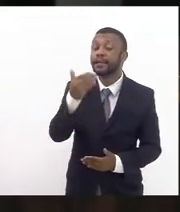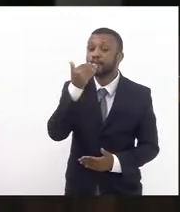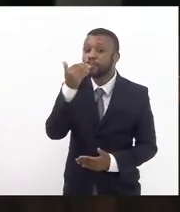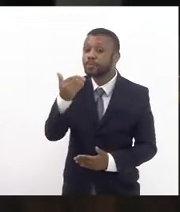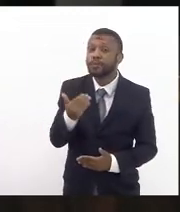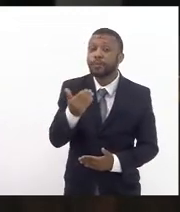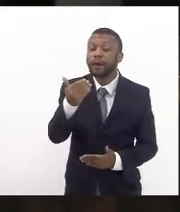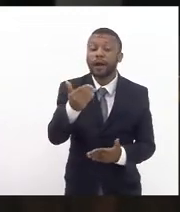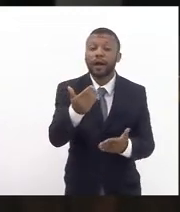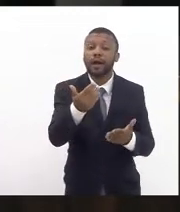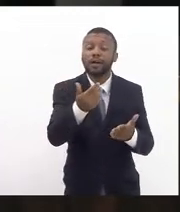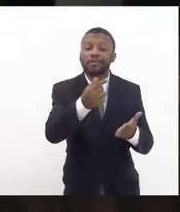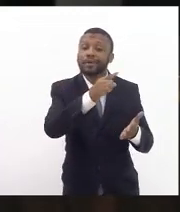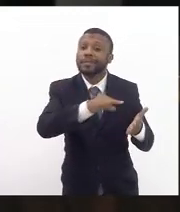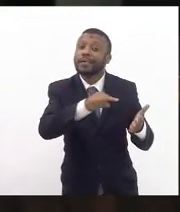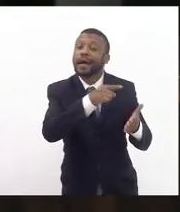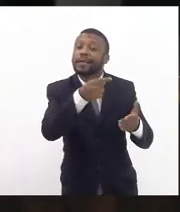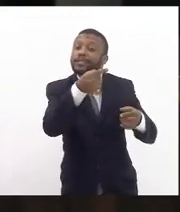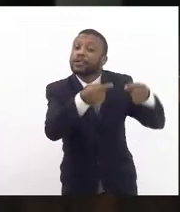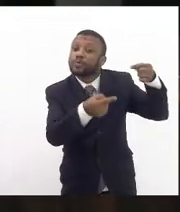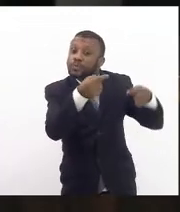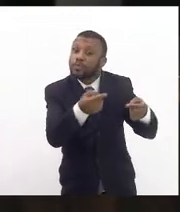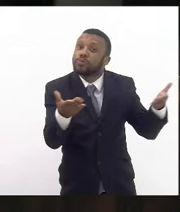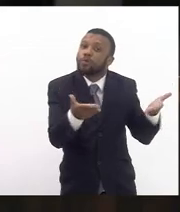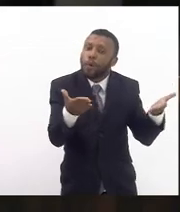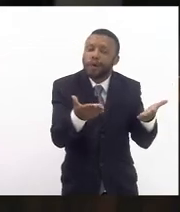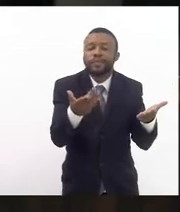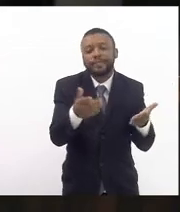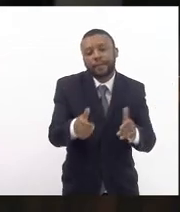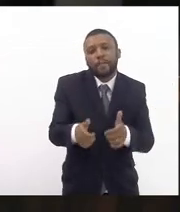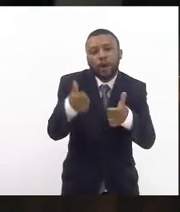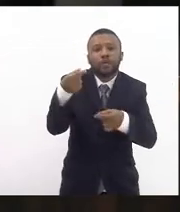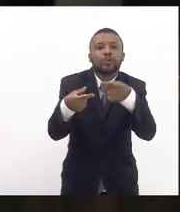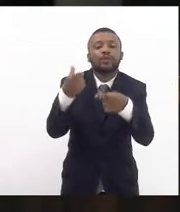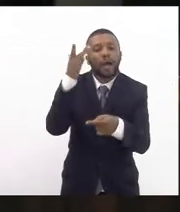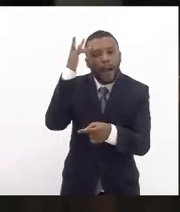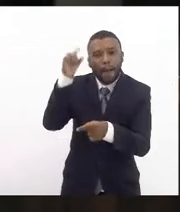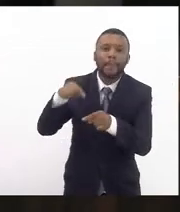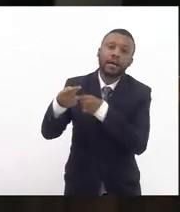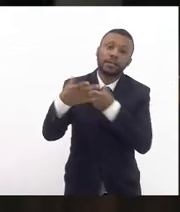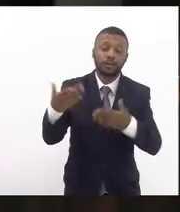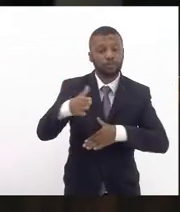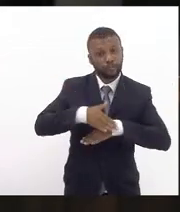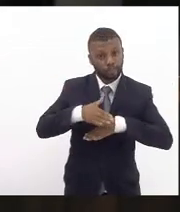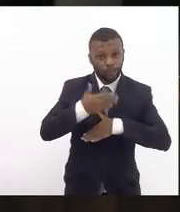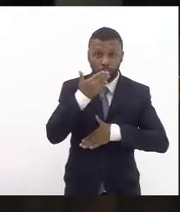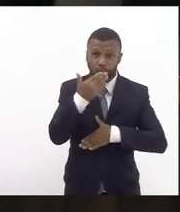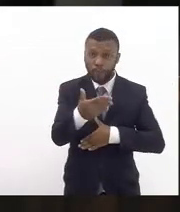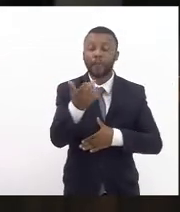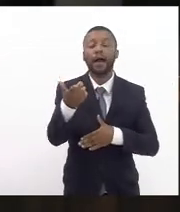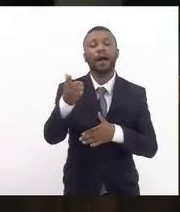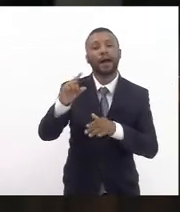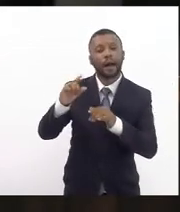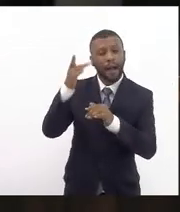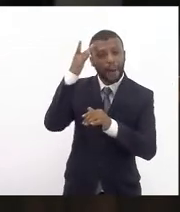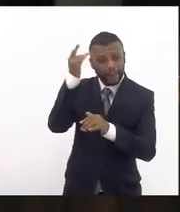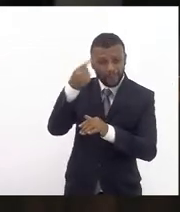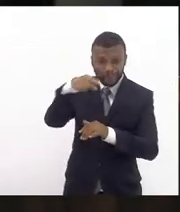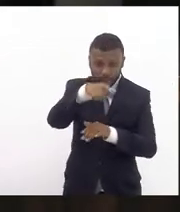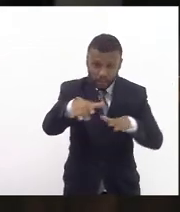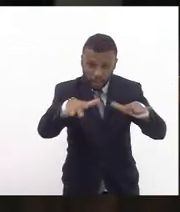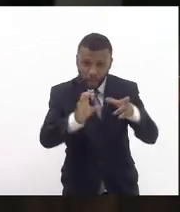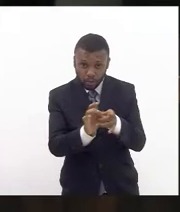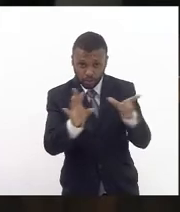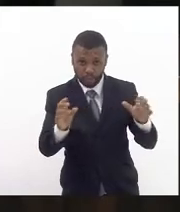para tirar da pauta do dia de hoje, botar no dia de amanhã. Então, vou fazê-lo e vou pedir para republicar a pauta, com autorização do plenário,